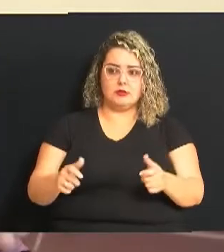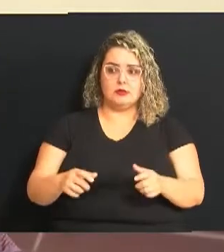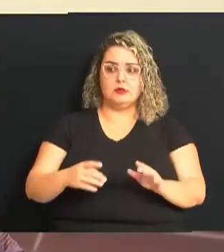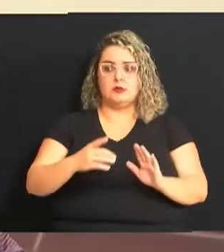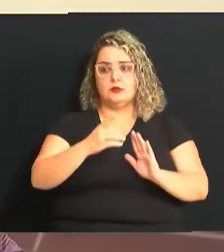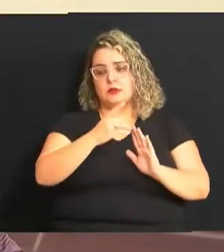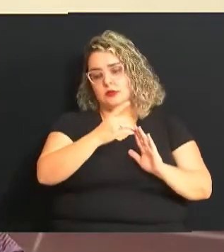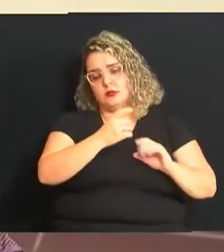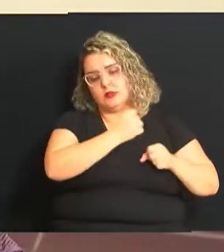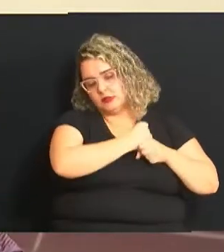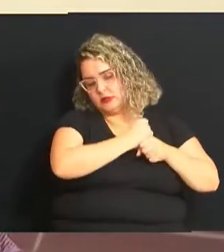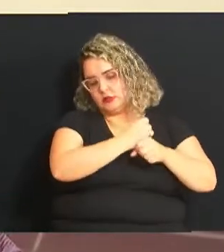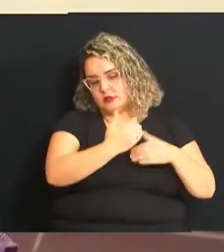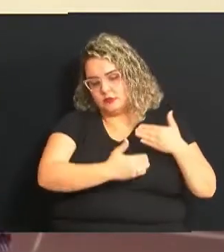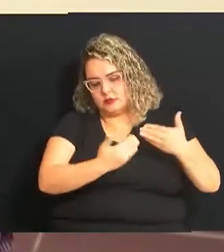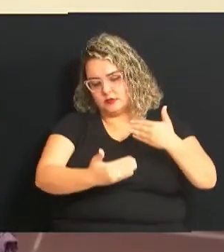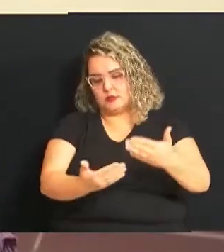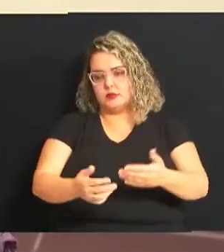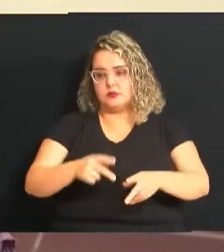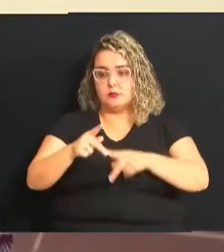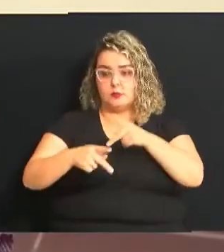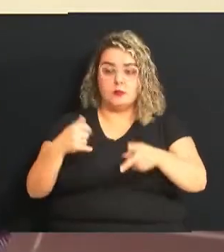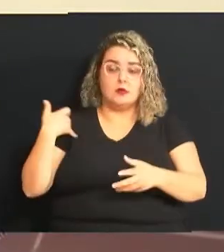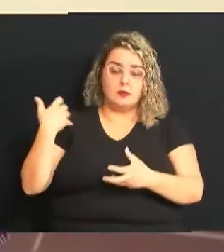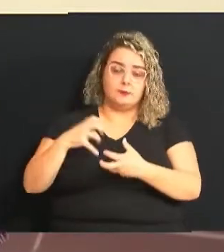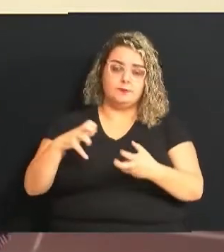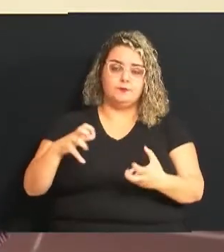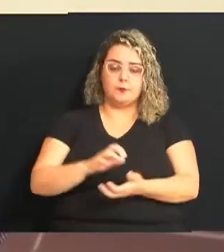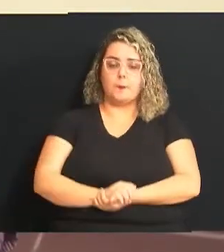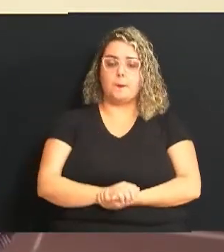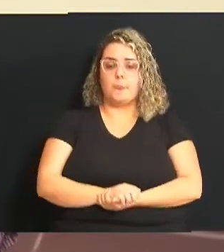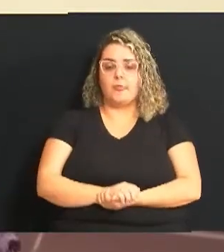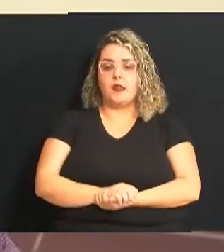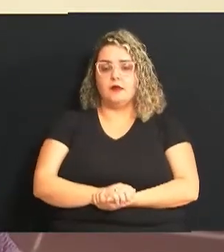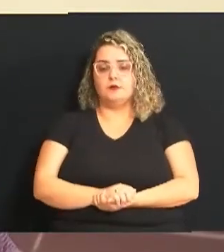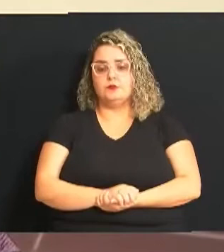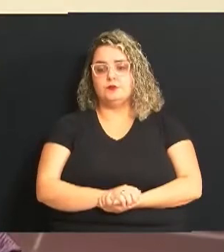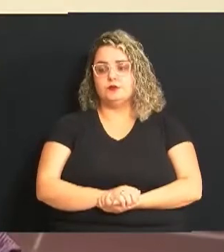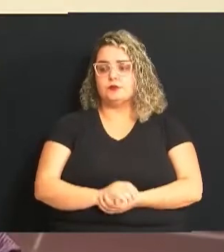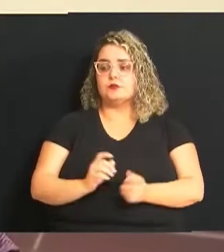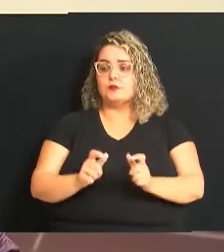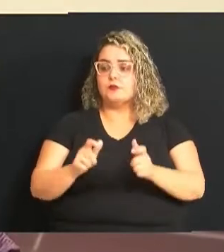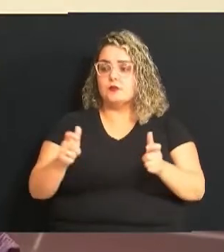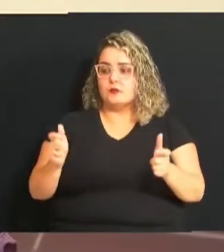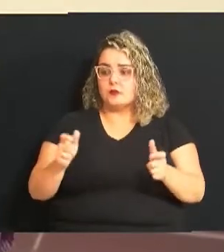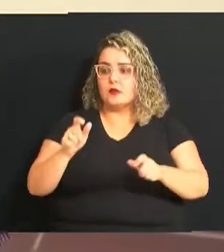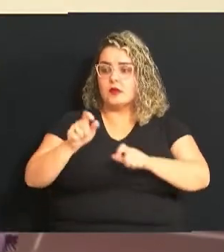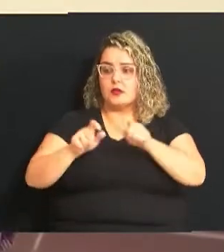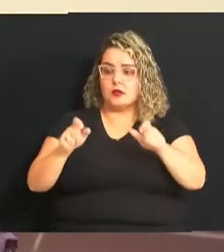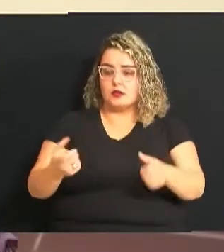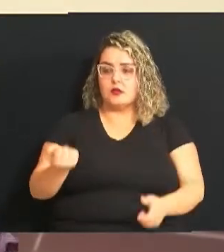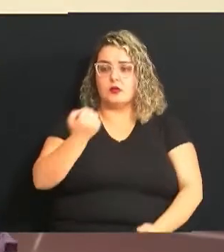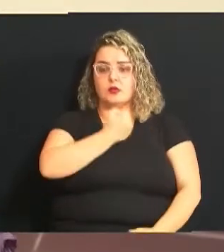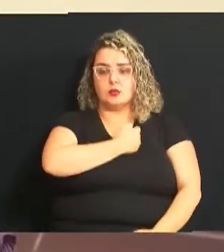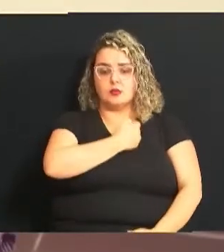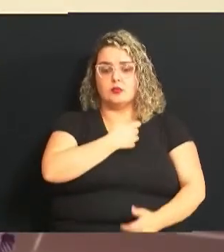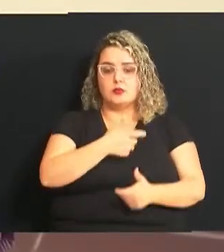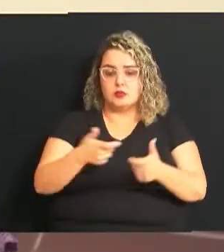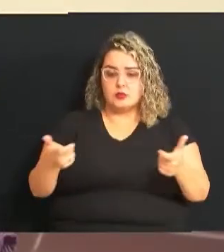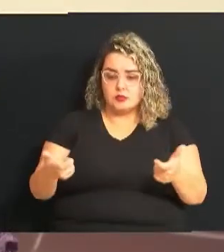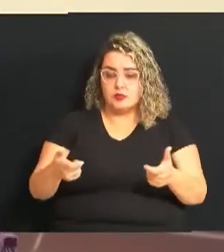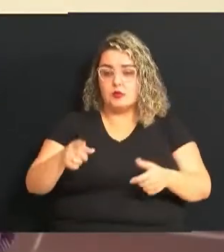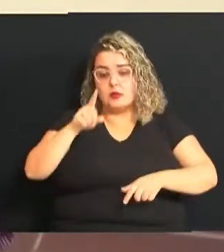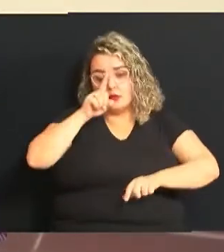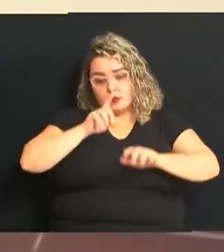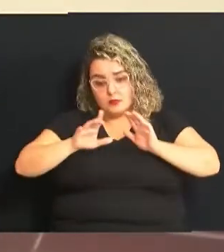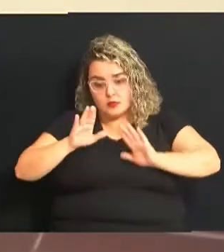da população idosa no Brasil. Então, objetivamente, é uma quantidade cada vez maior de pessoas. E pelo cuidado que tem